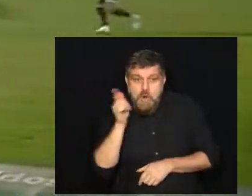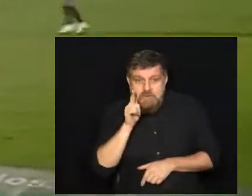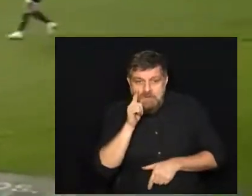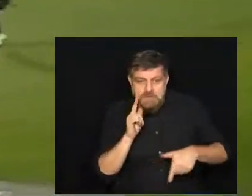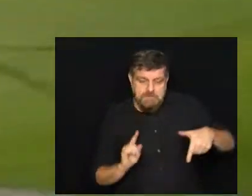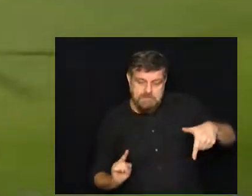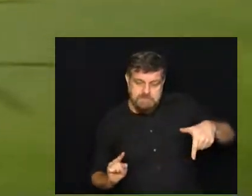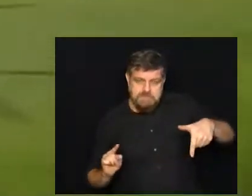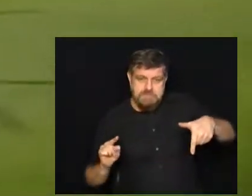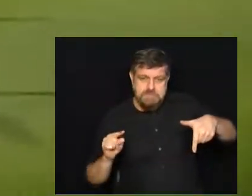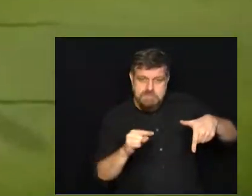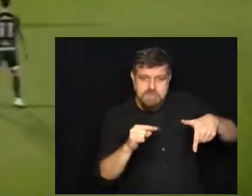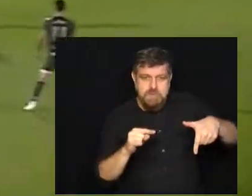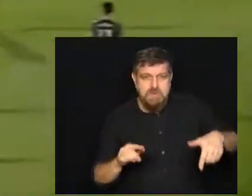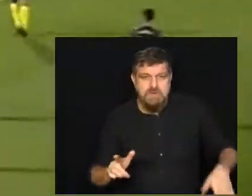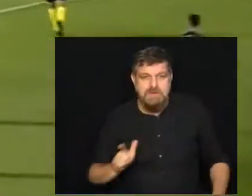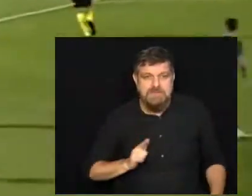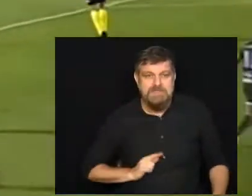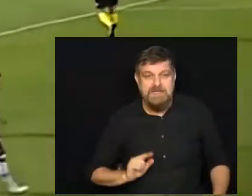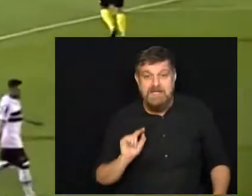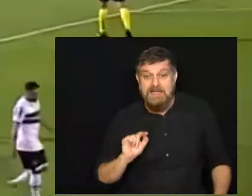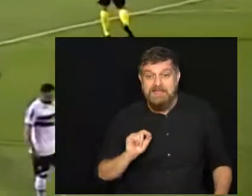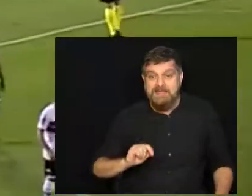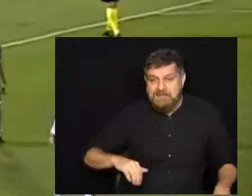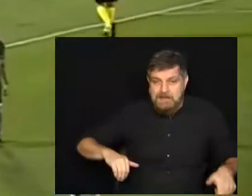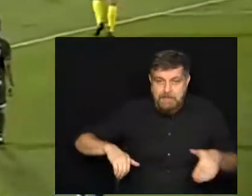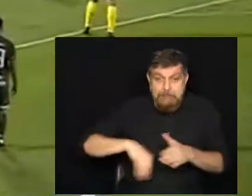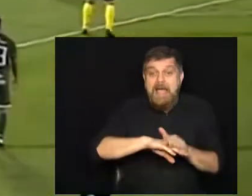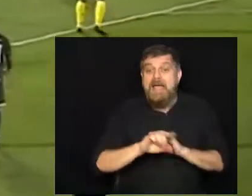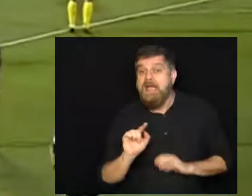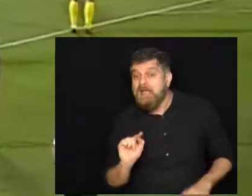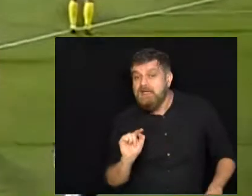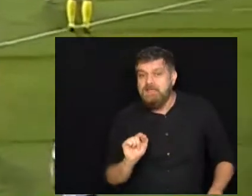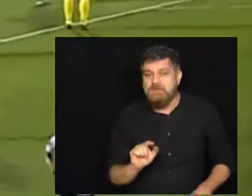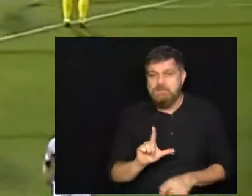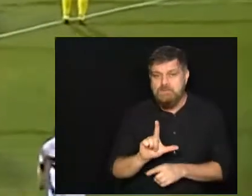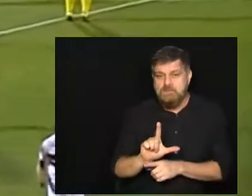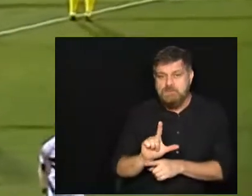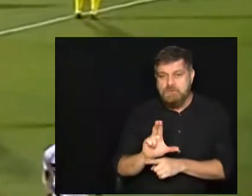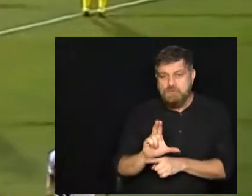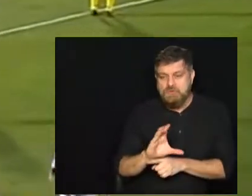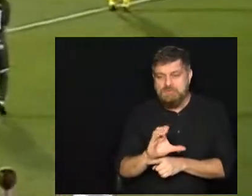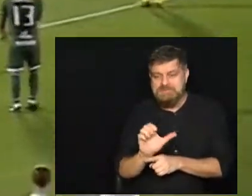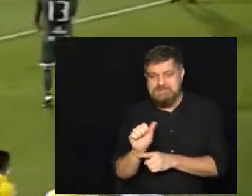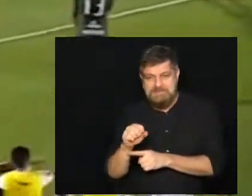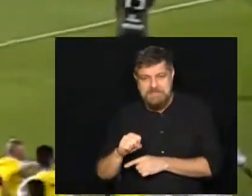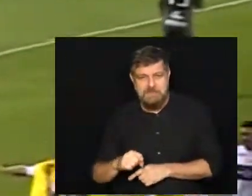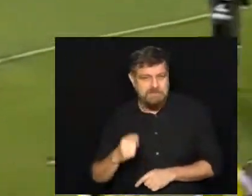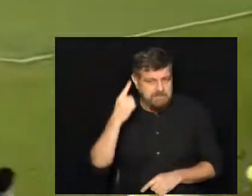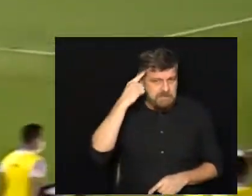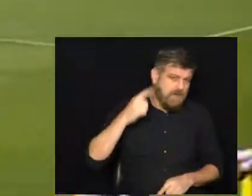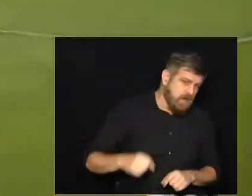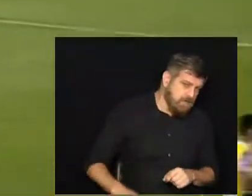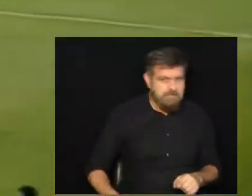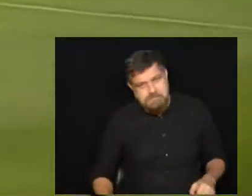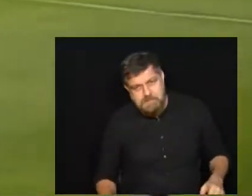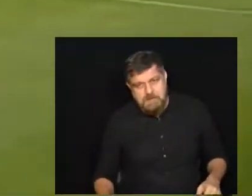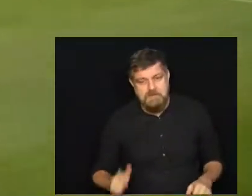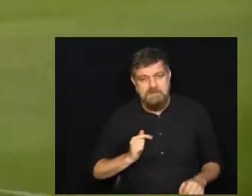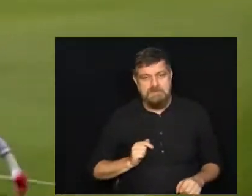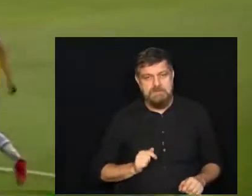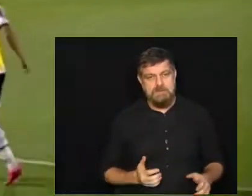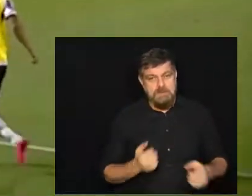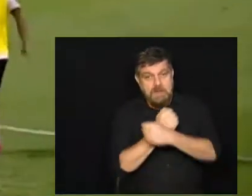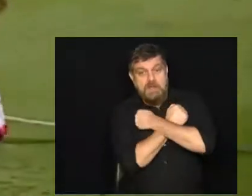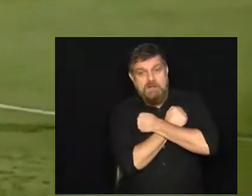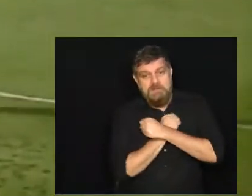Robinho. O meia cruzou na área e quem estava lá? Luciano Castan, de cabeça. O goleiro Gabriel